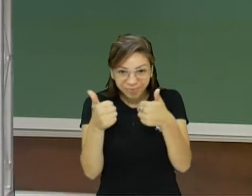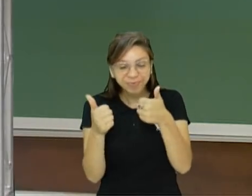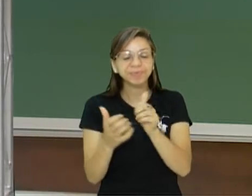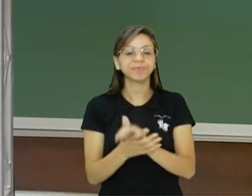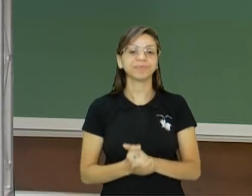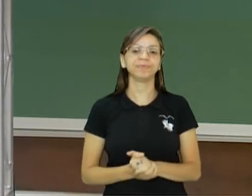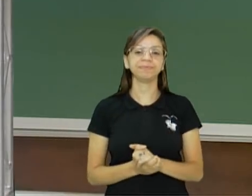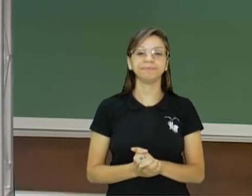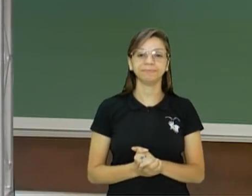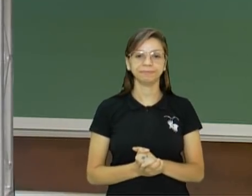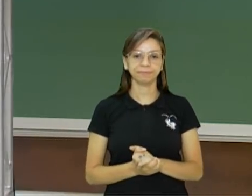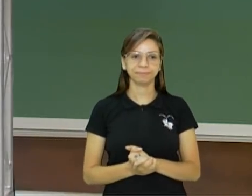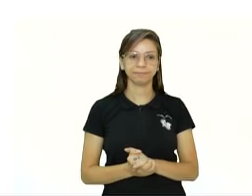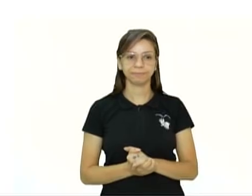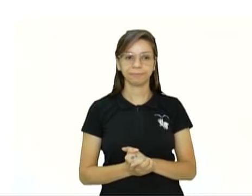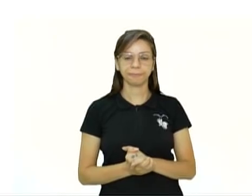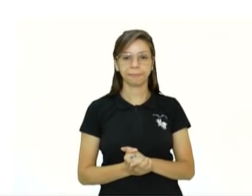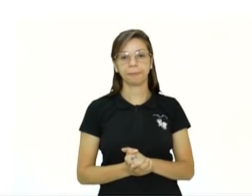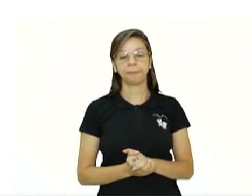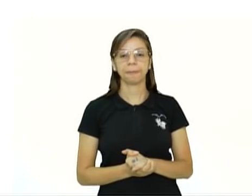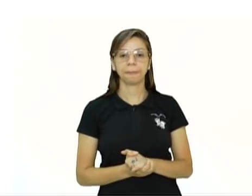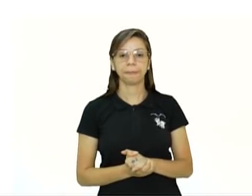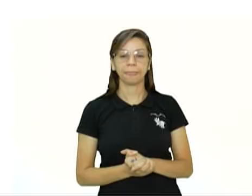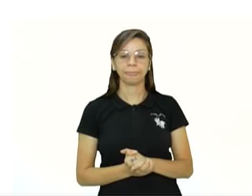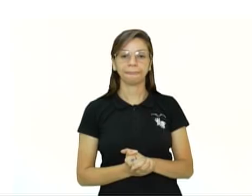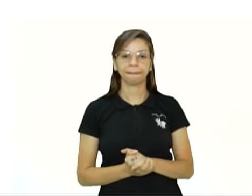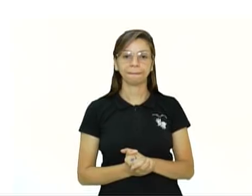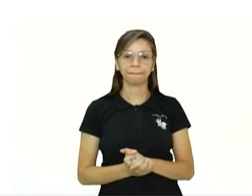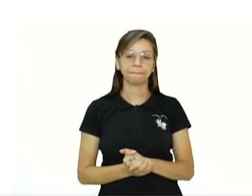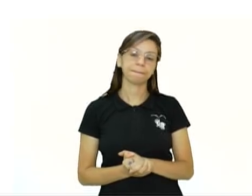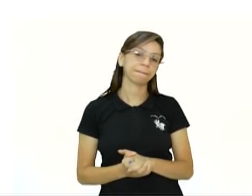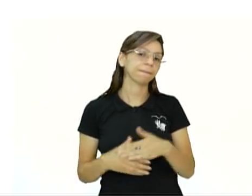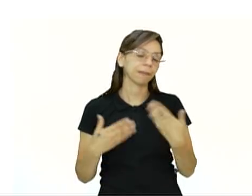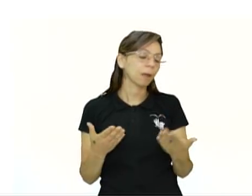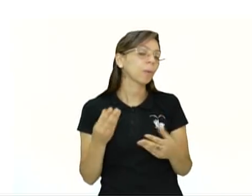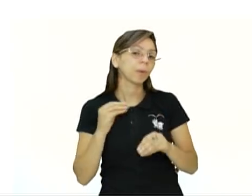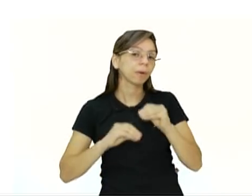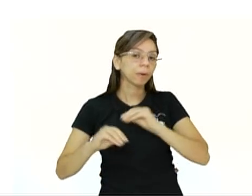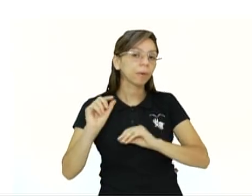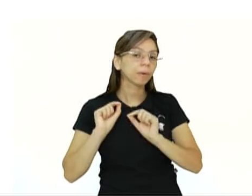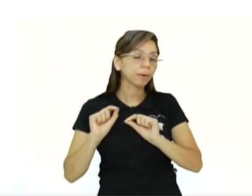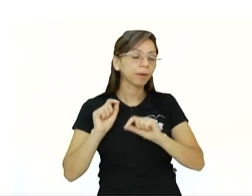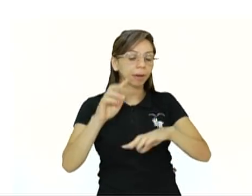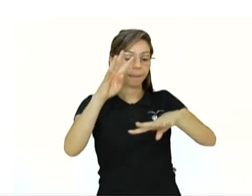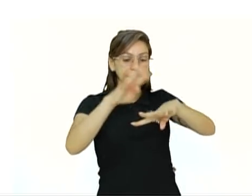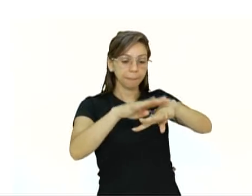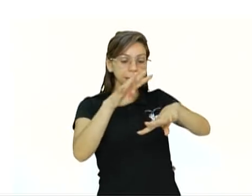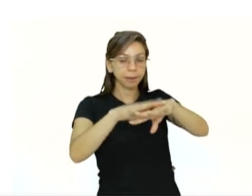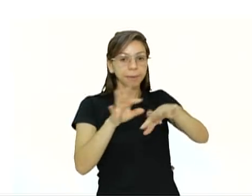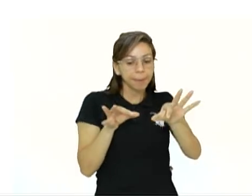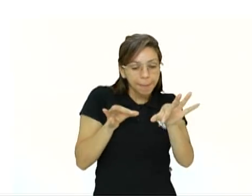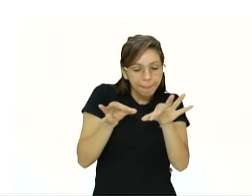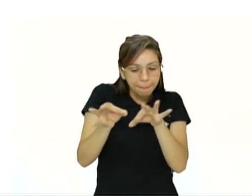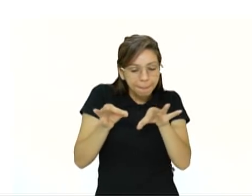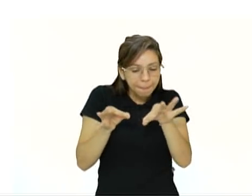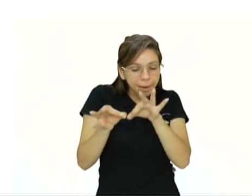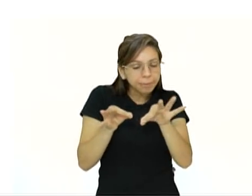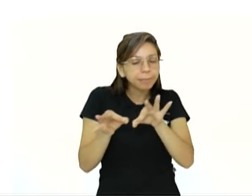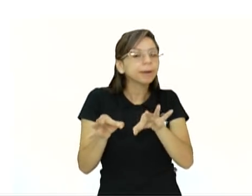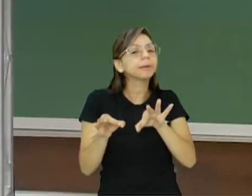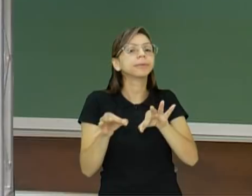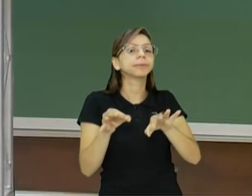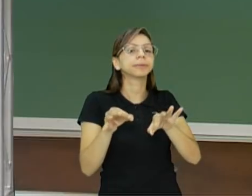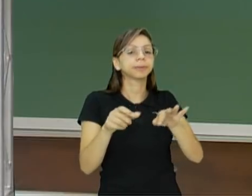Vamos juntos então, ó. Vamos dar uma olhada no que o pessoal da matemática preparou para a nossa Semana do